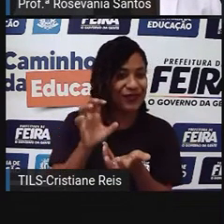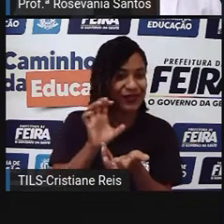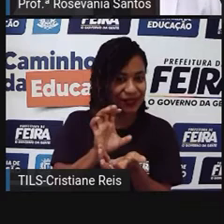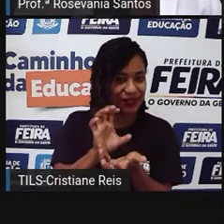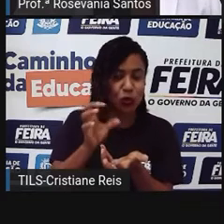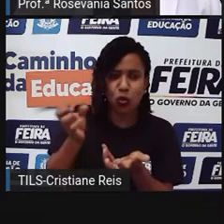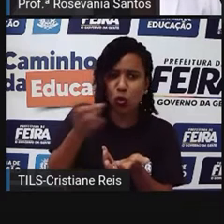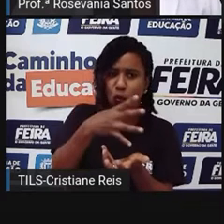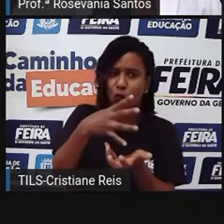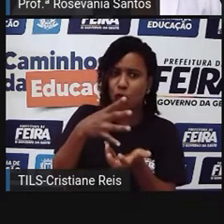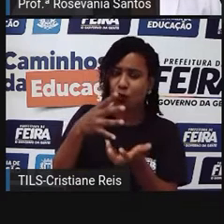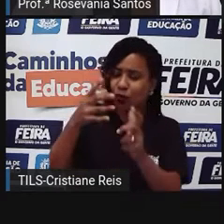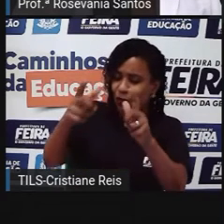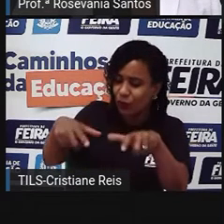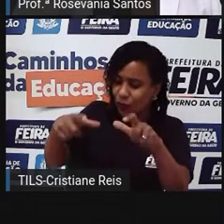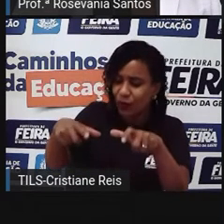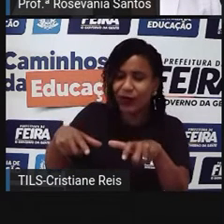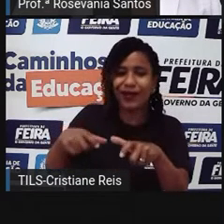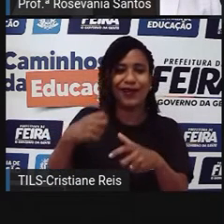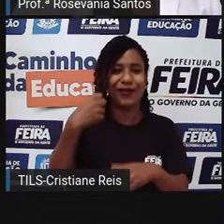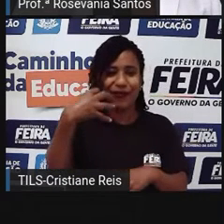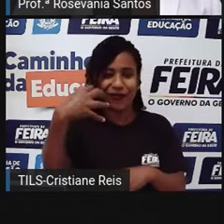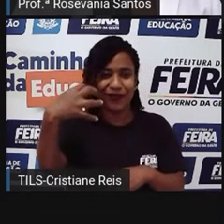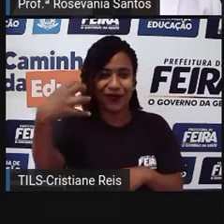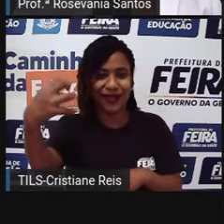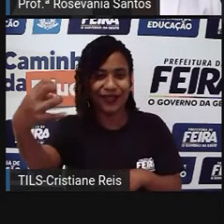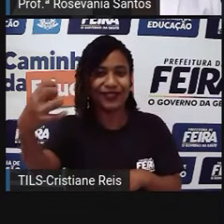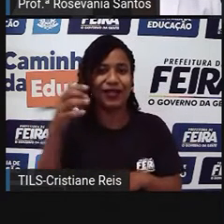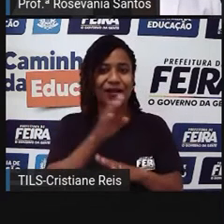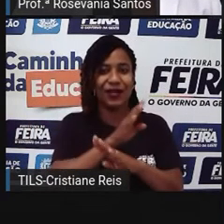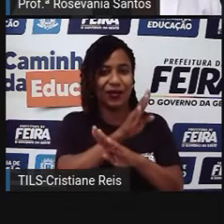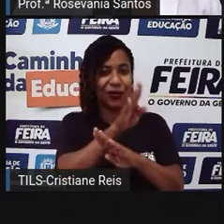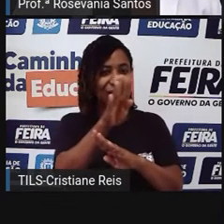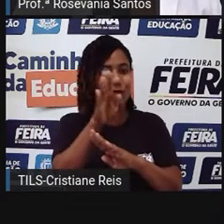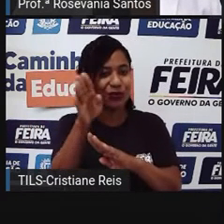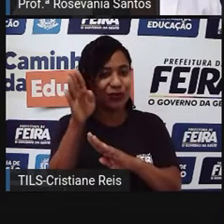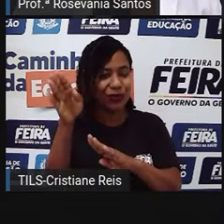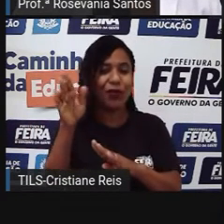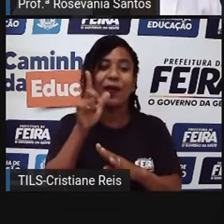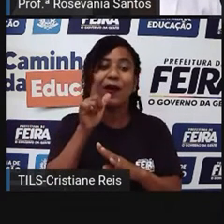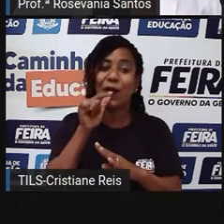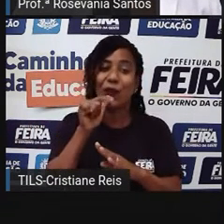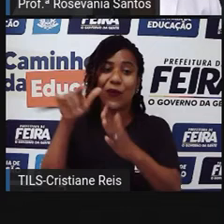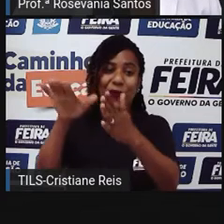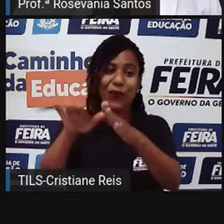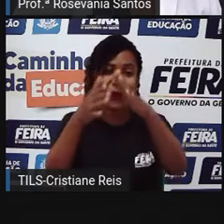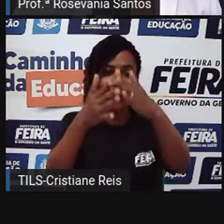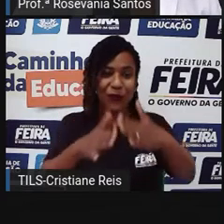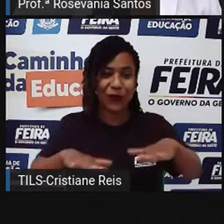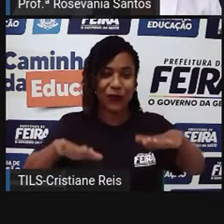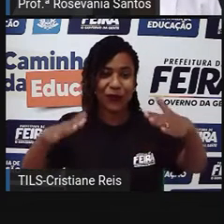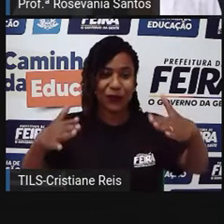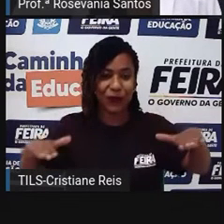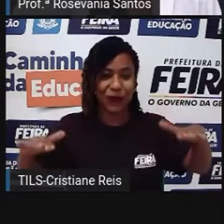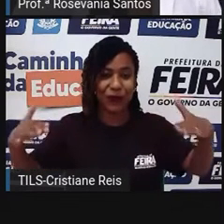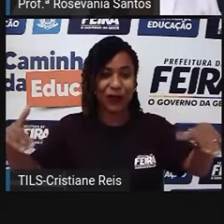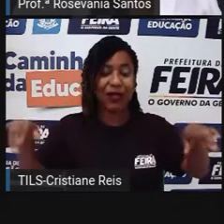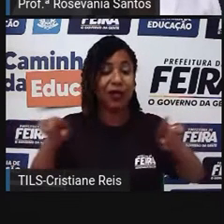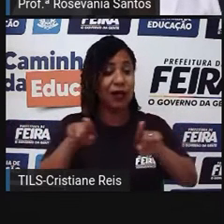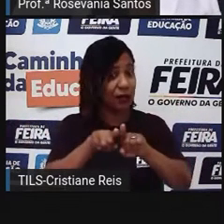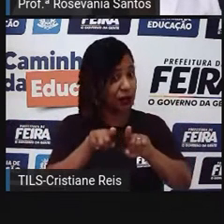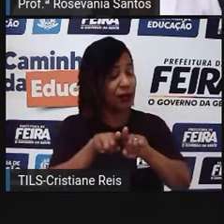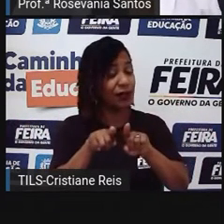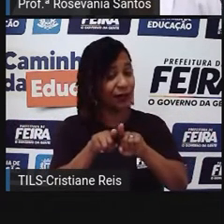das viagens, né, já passando por essa. Né, pelo lado do Oceano Pacífico, descobrimos também a Oceania.